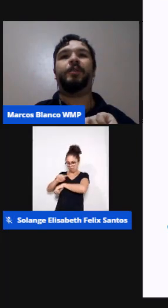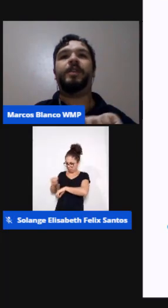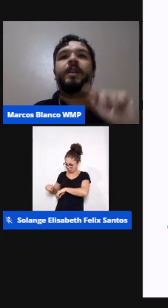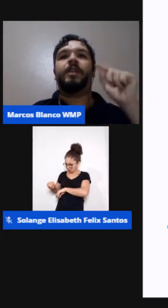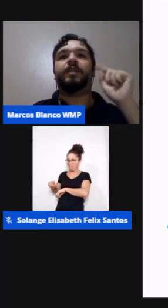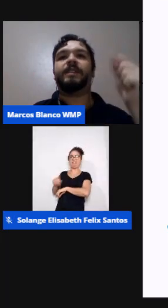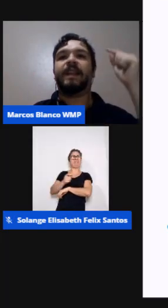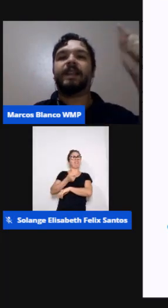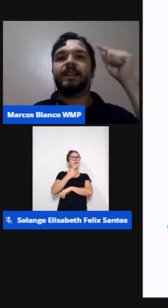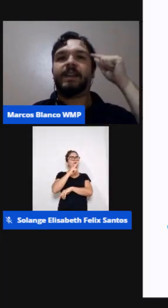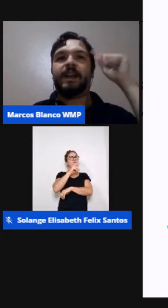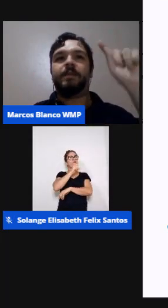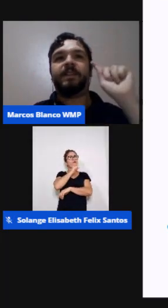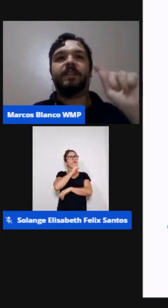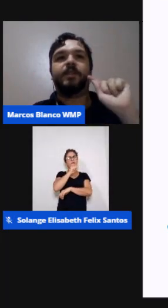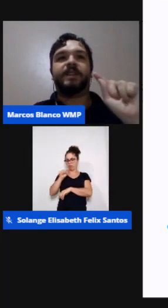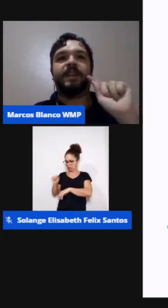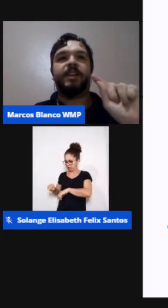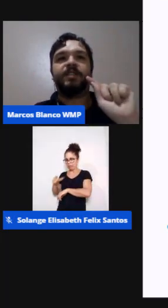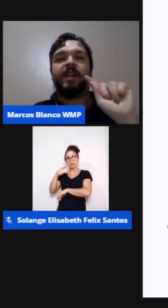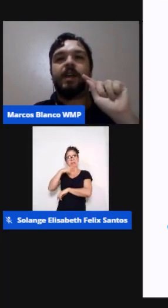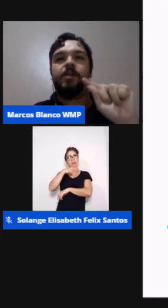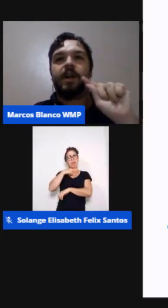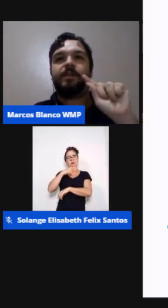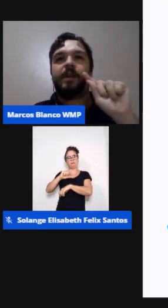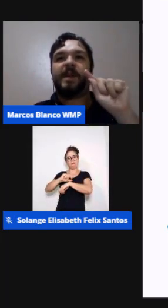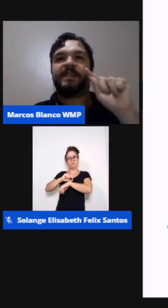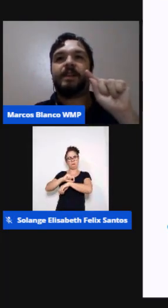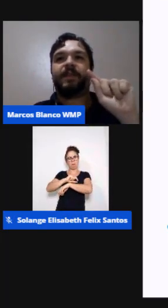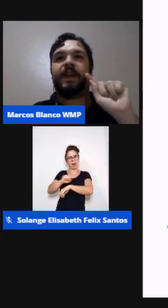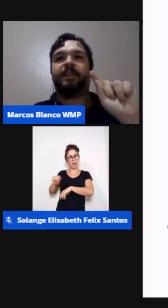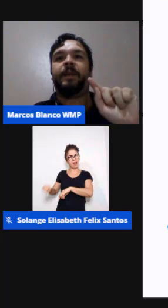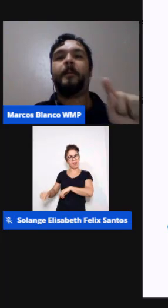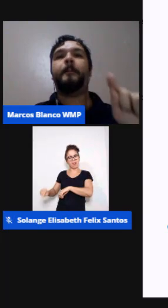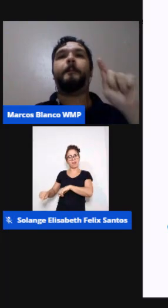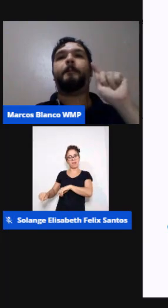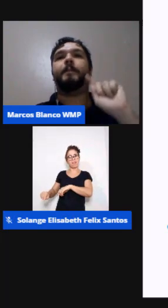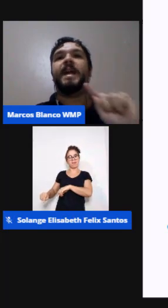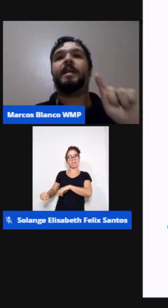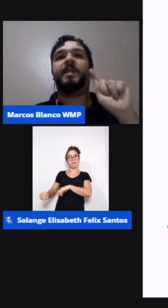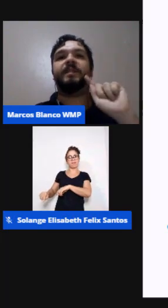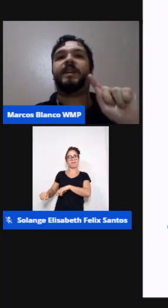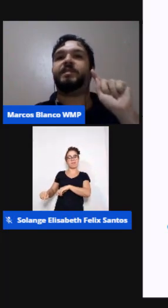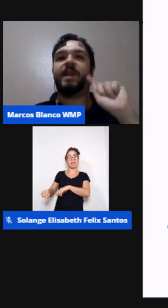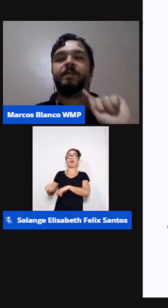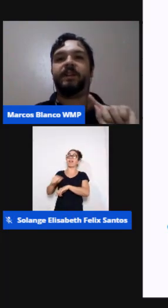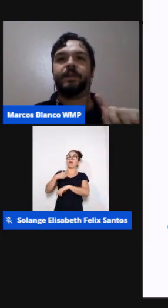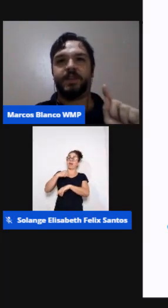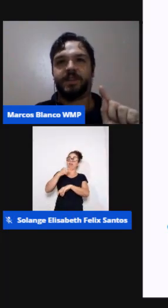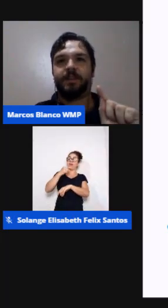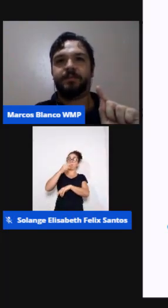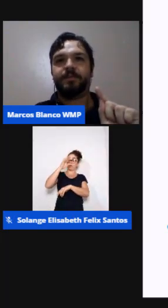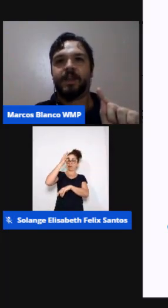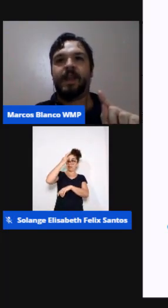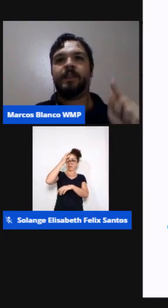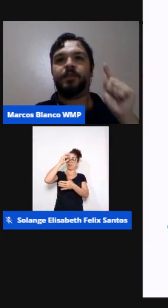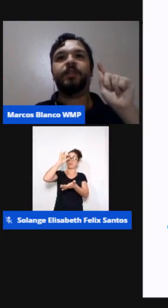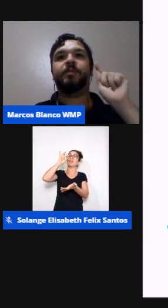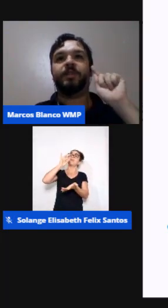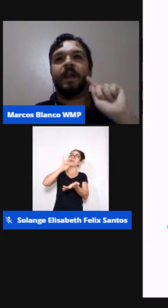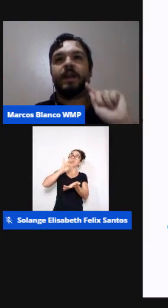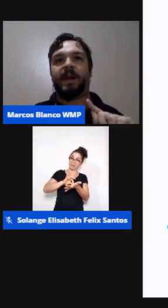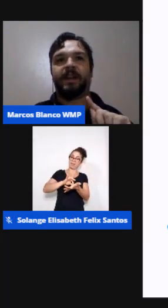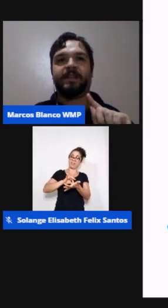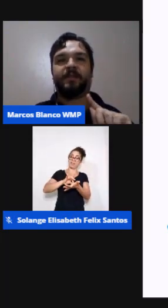formiga lá dentro. Eu tenho certeza que na cabeça de vocês agora vai passar a frase, bebe que faz bem para a vista.